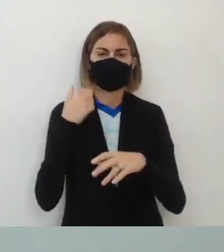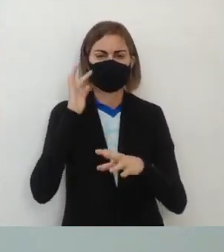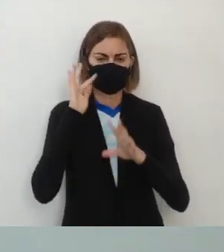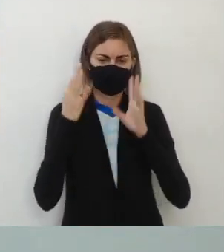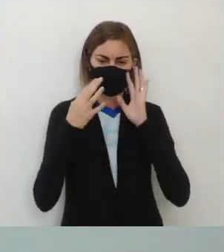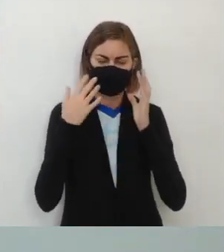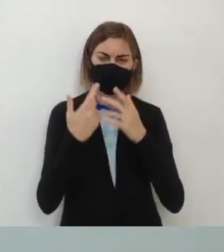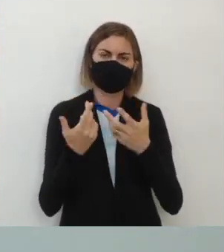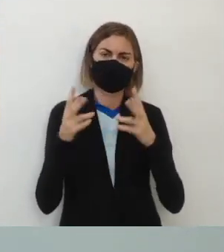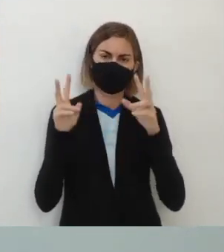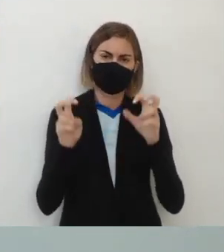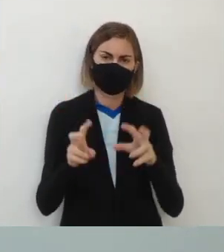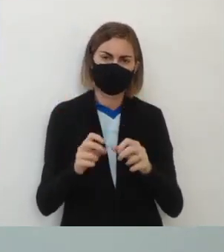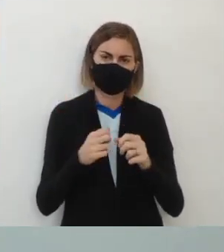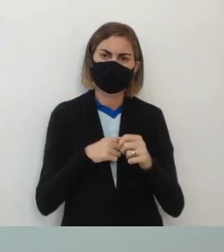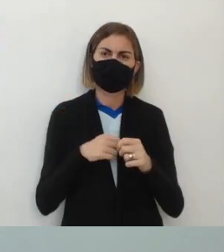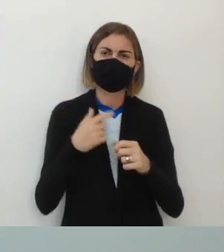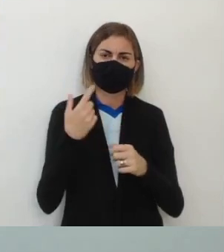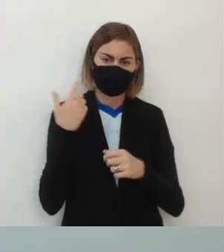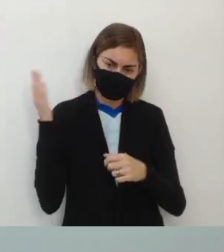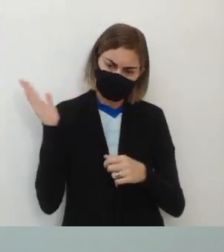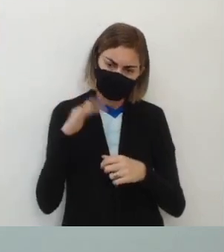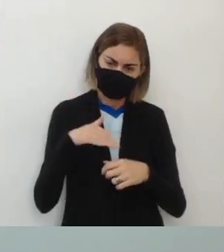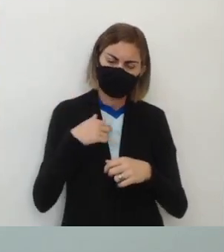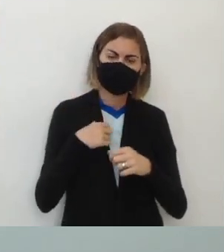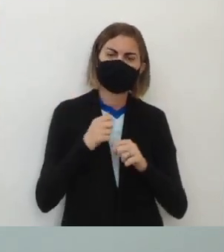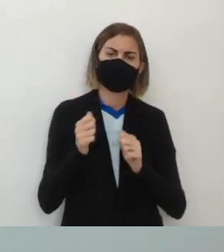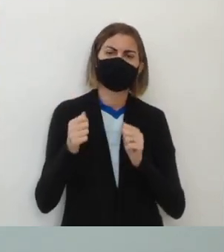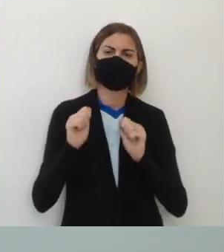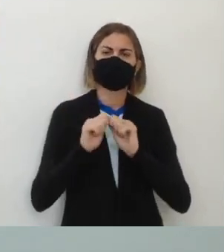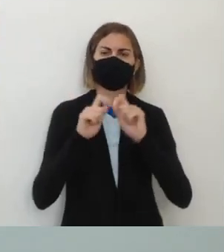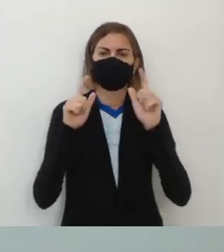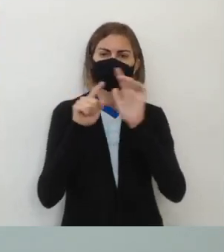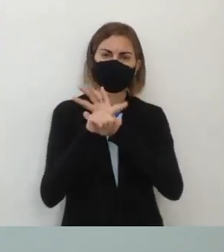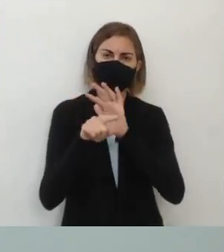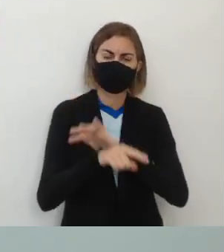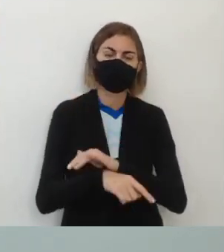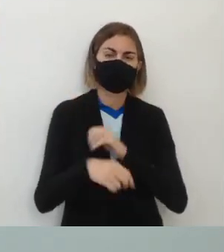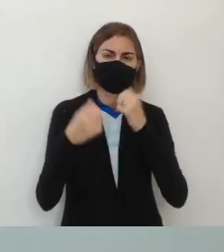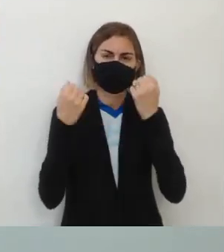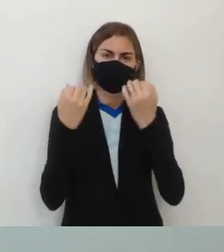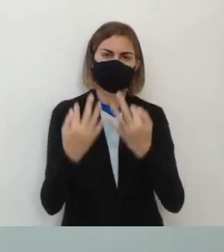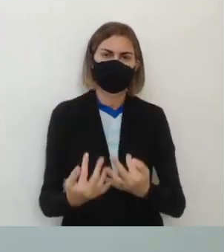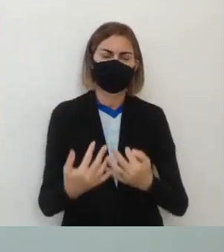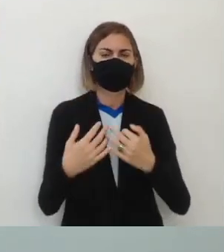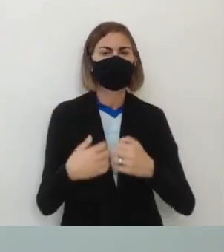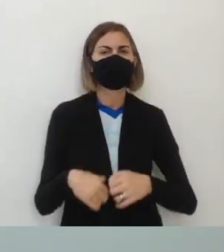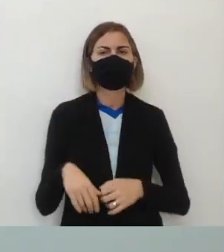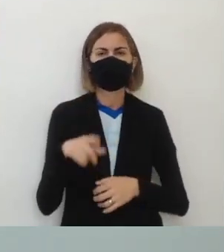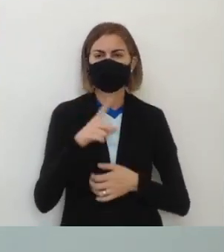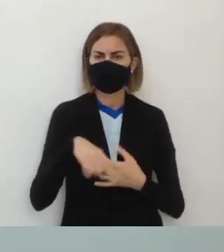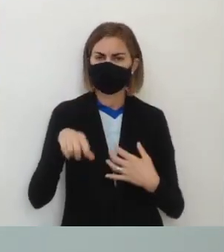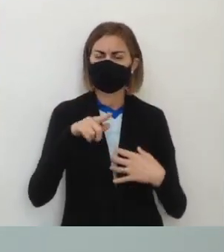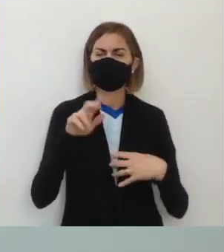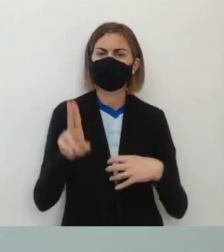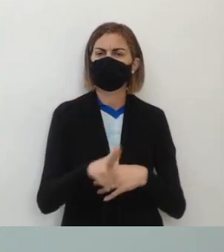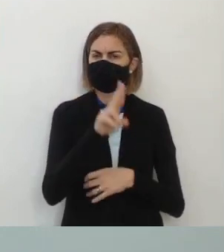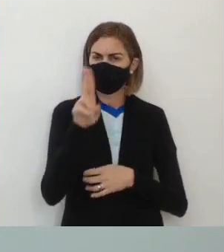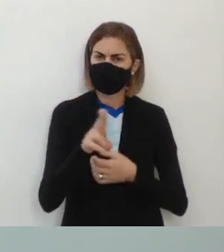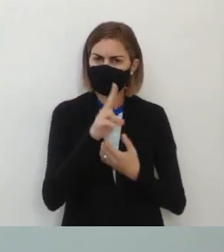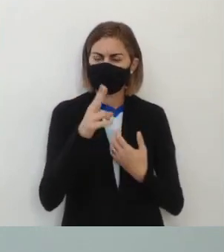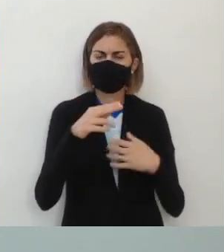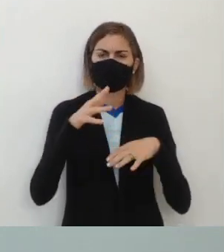de questão. Sem mais delongas, vamos embora lá para a próxima questão. Diz assim a questão, olha, a grande utilização